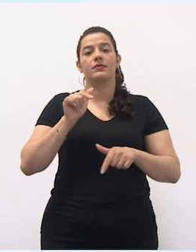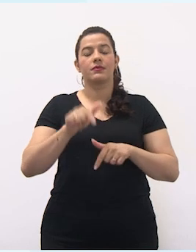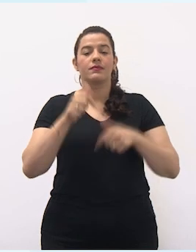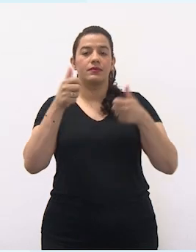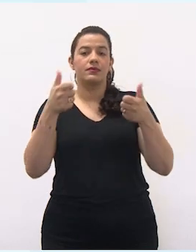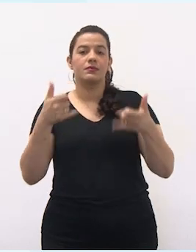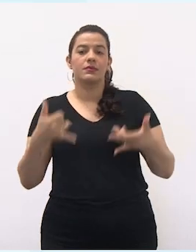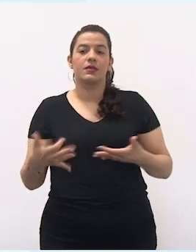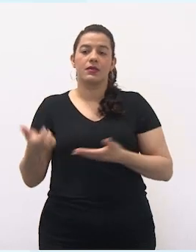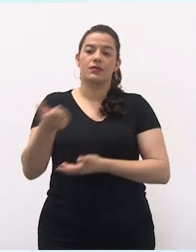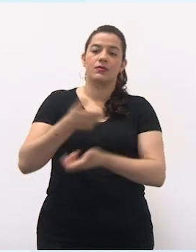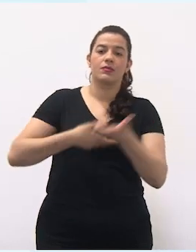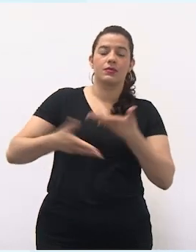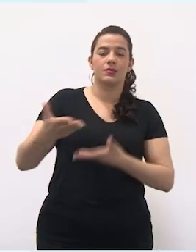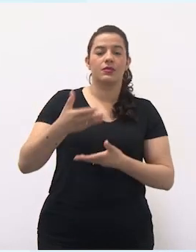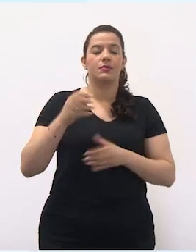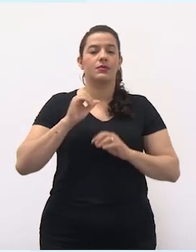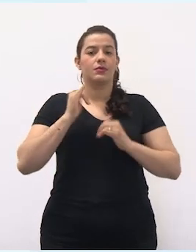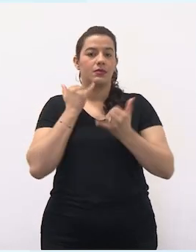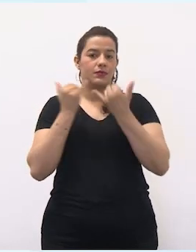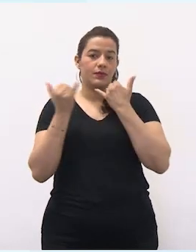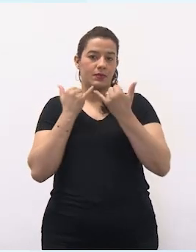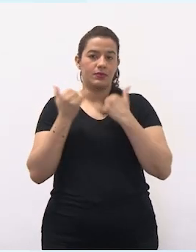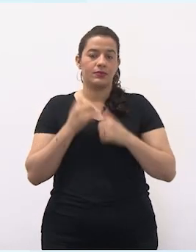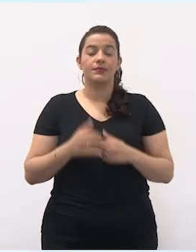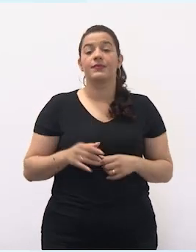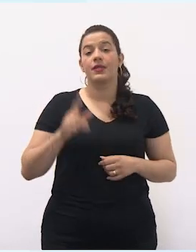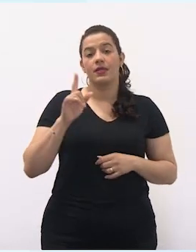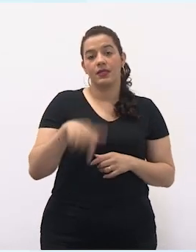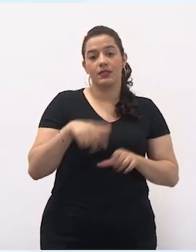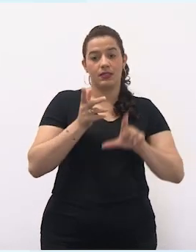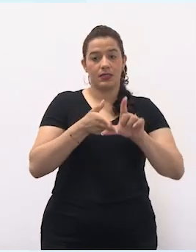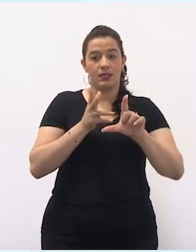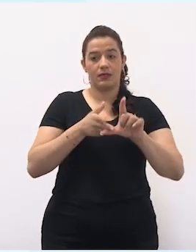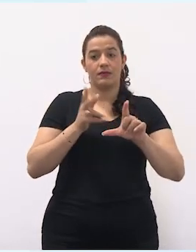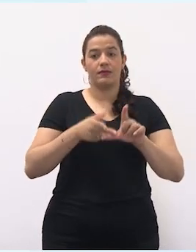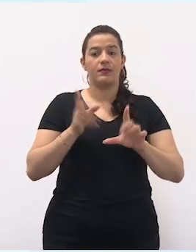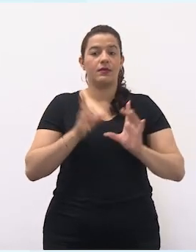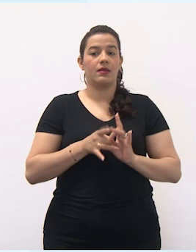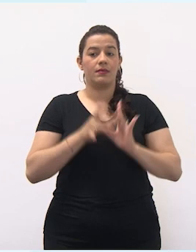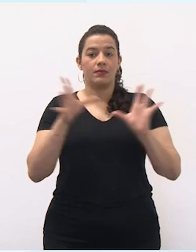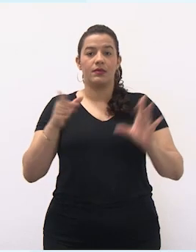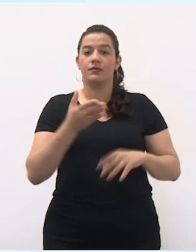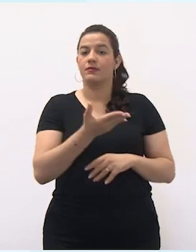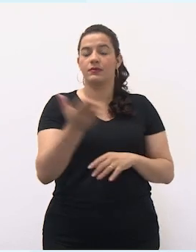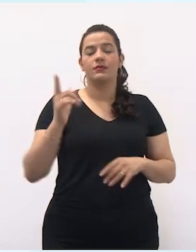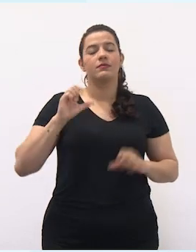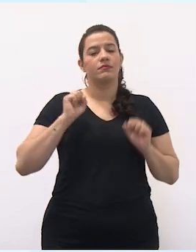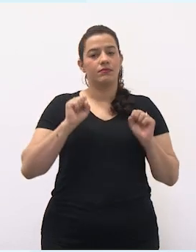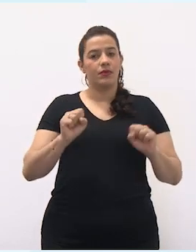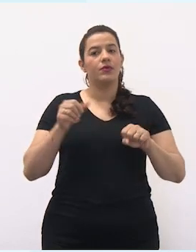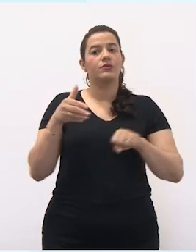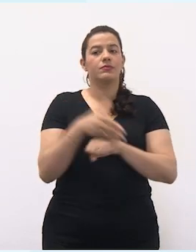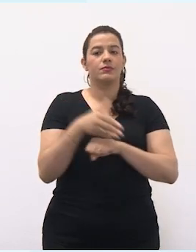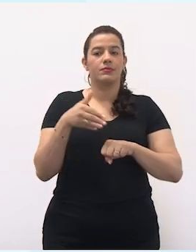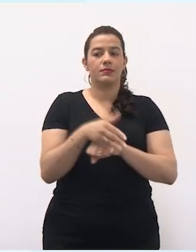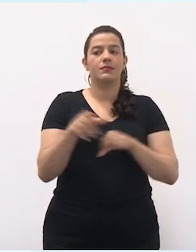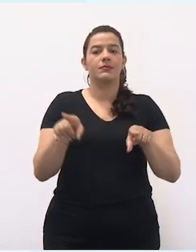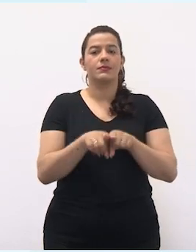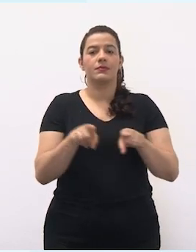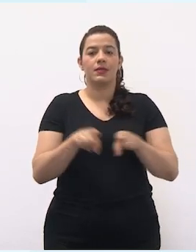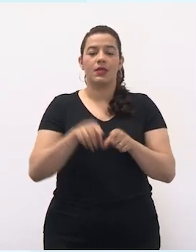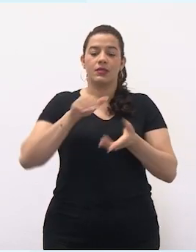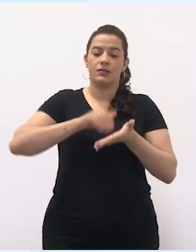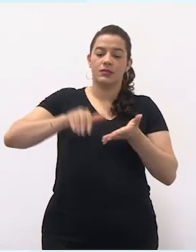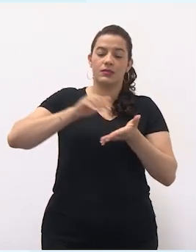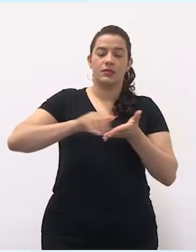do compartilhamento das informações, tá? Então, essa live é aberta, vocês podem participar também se tiverem disponibilidade, o secretário Rocieli